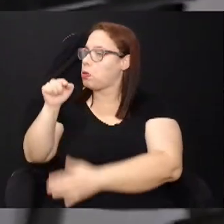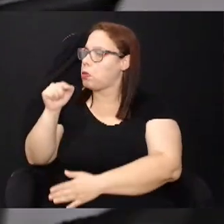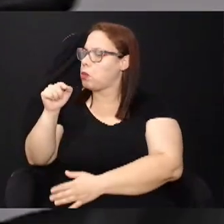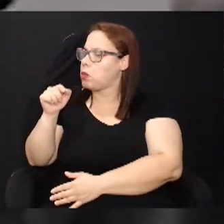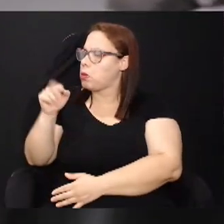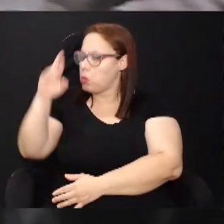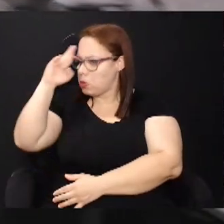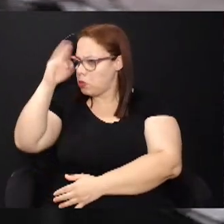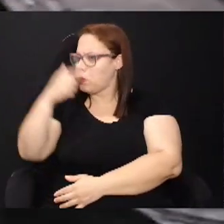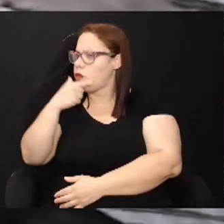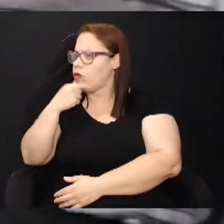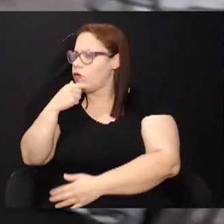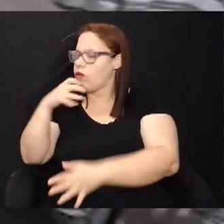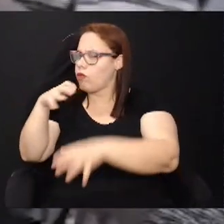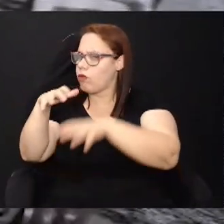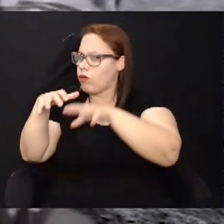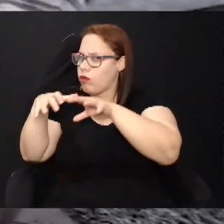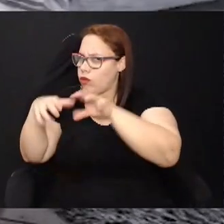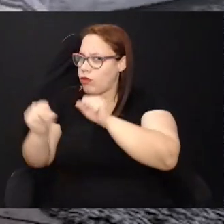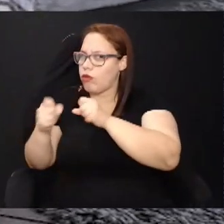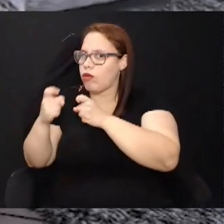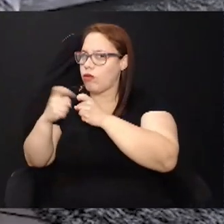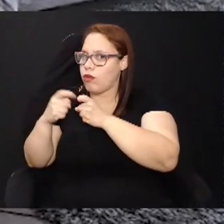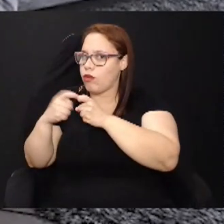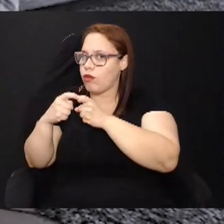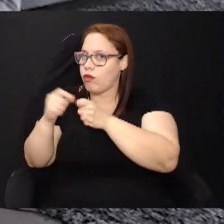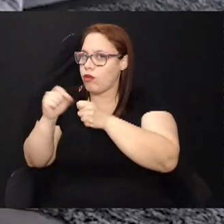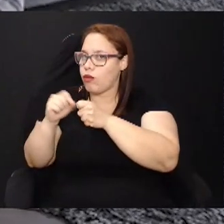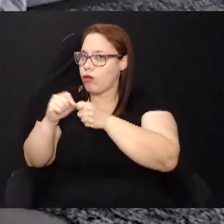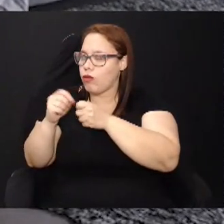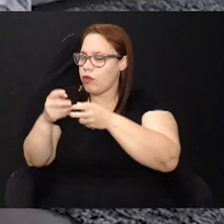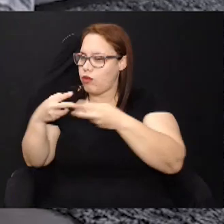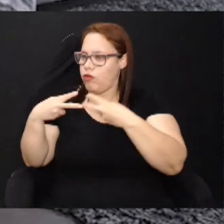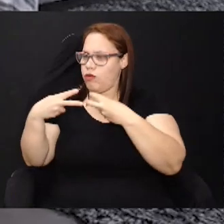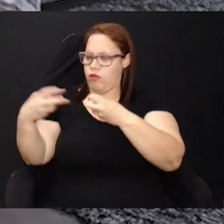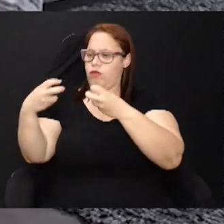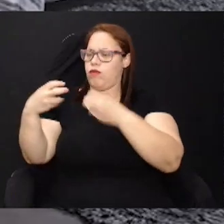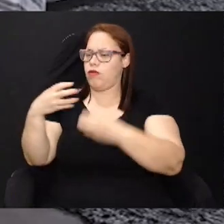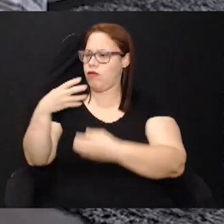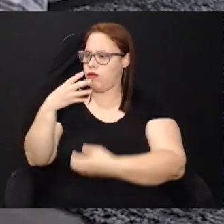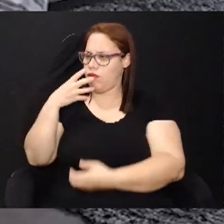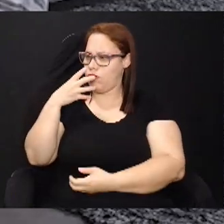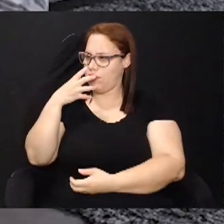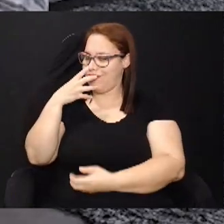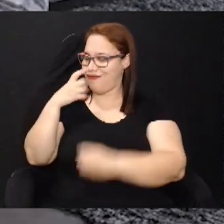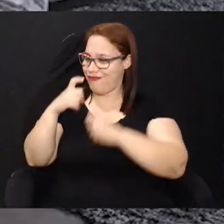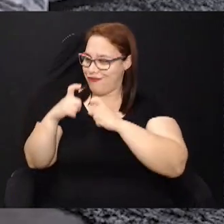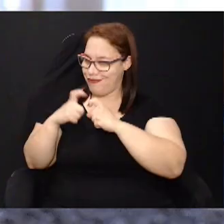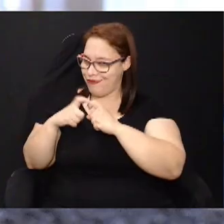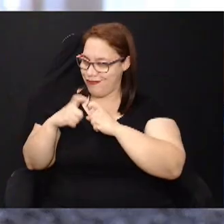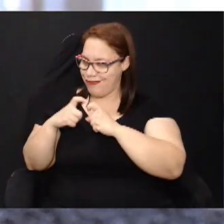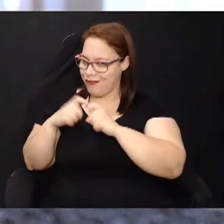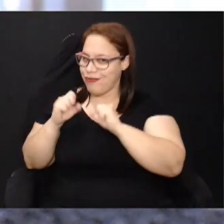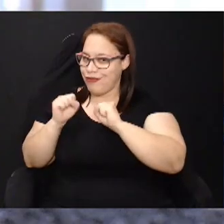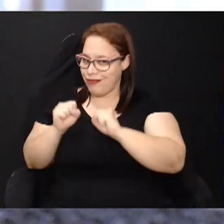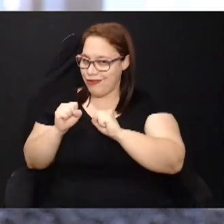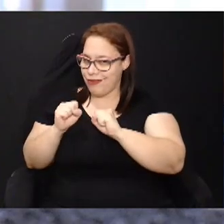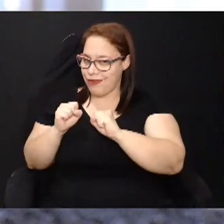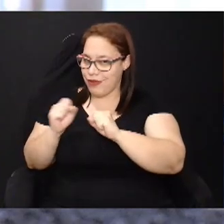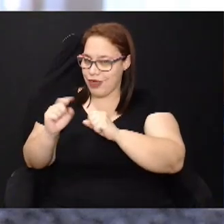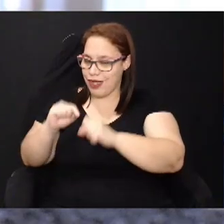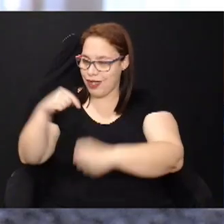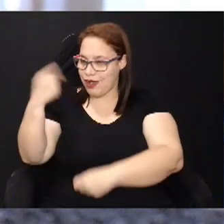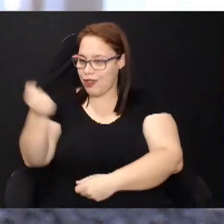se formando médico, o senhor percebeu que a medicina poderia ir além dos